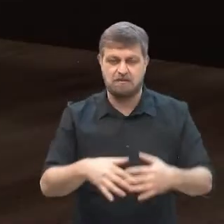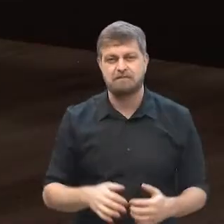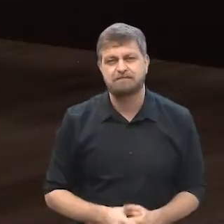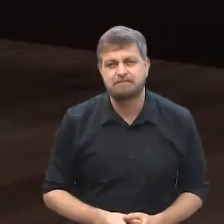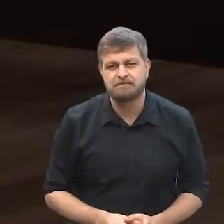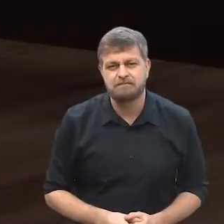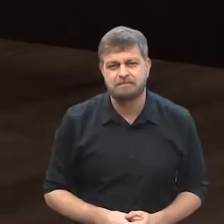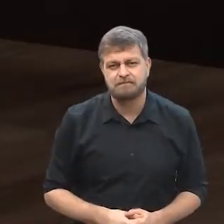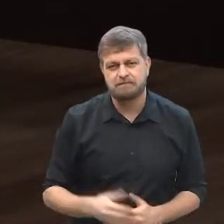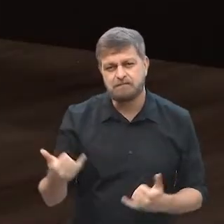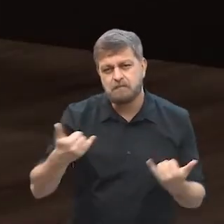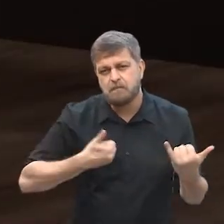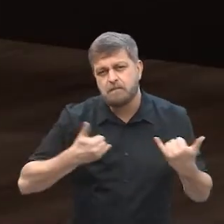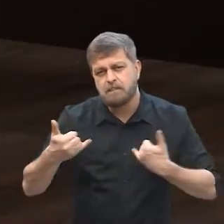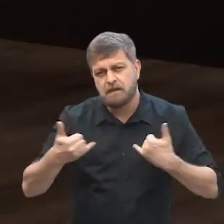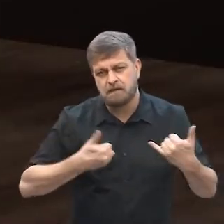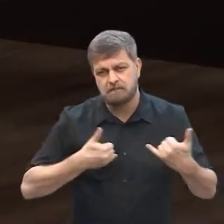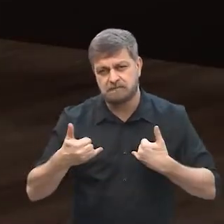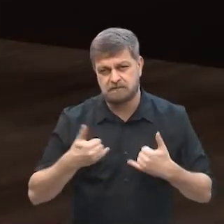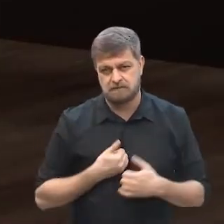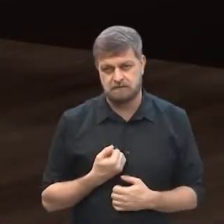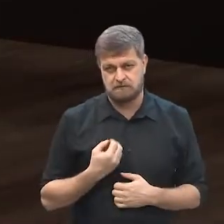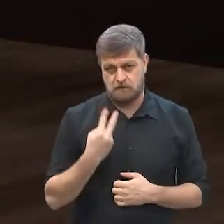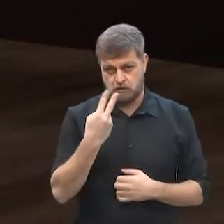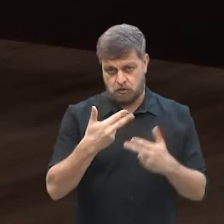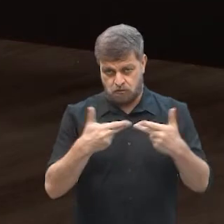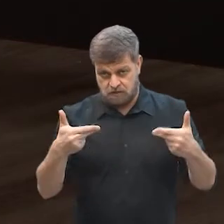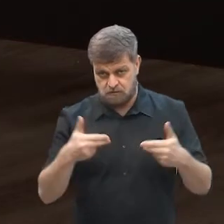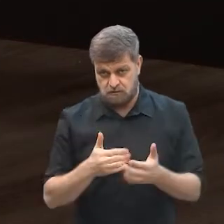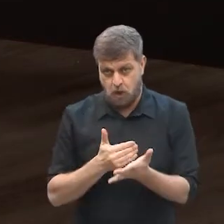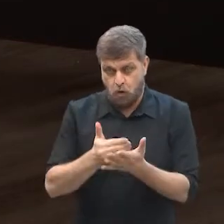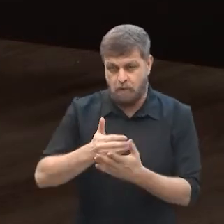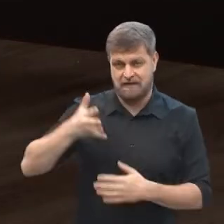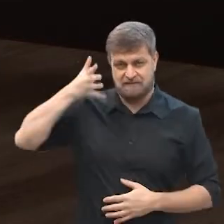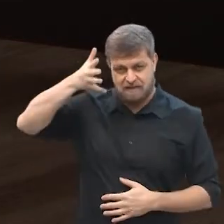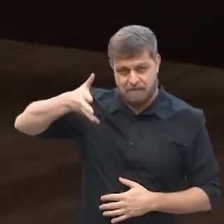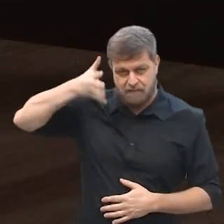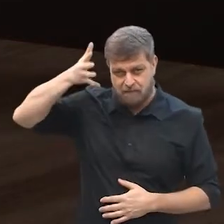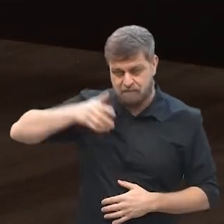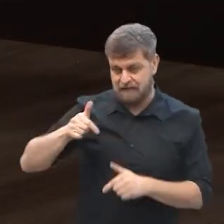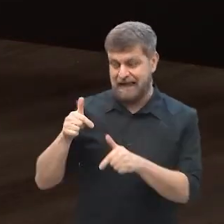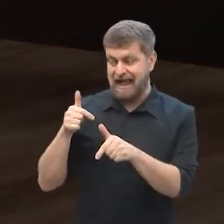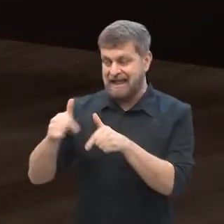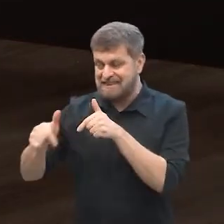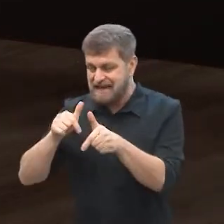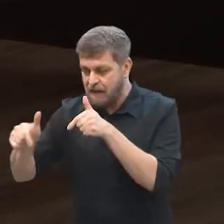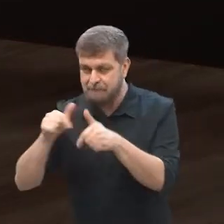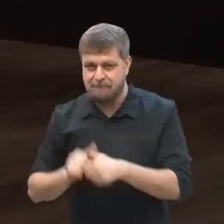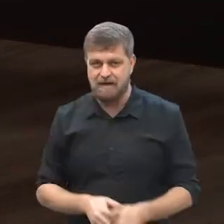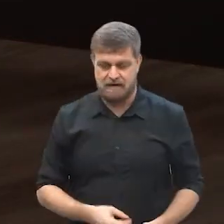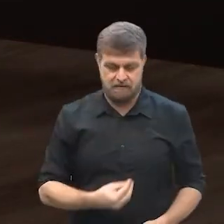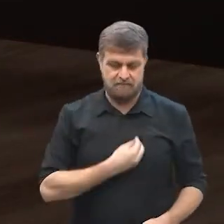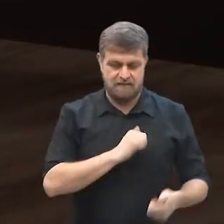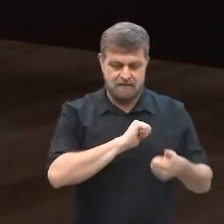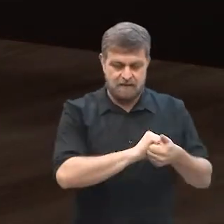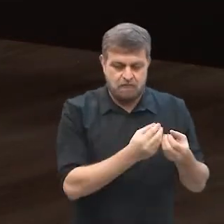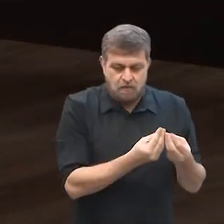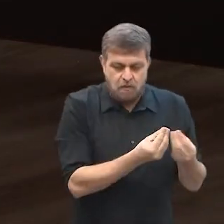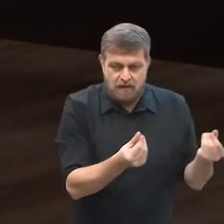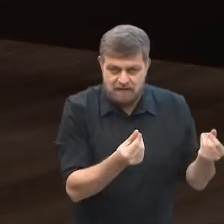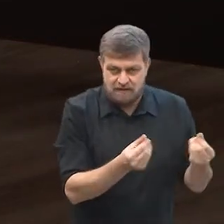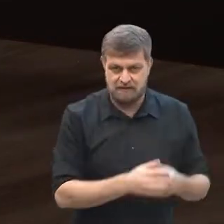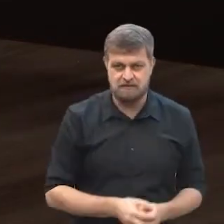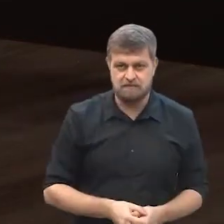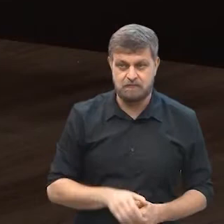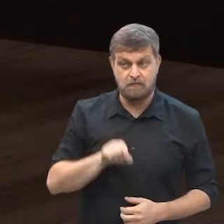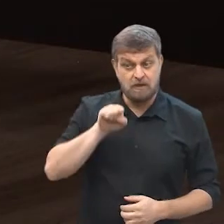me diz, duas coisas que você falou lá no começo. Muito trabalho, qualidade de vida.